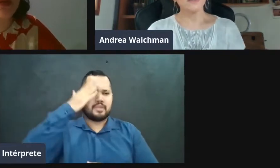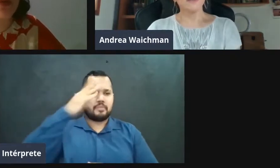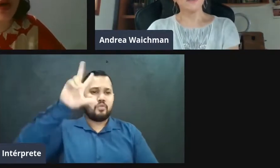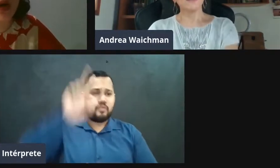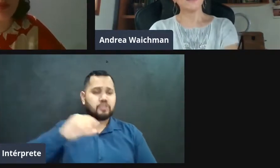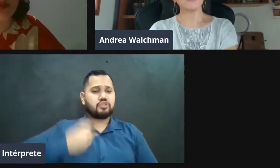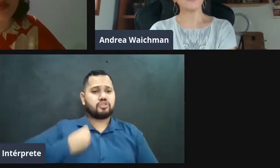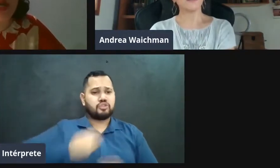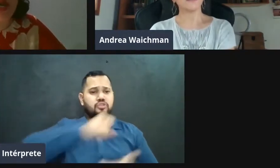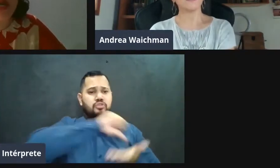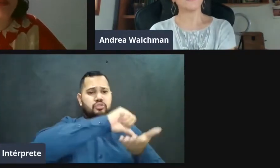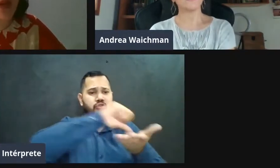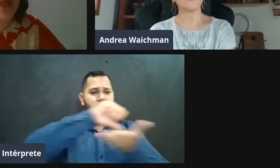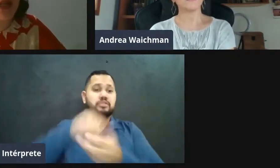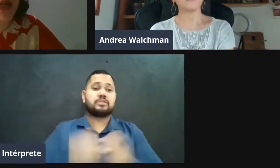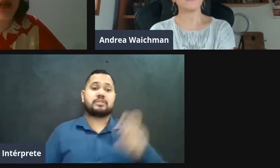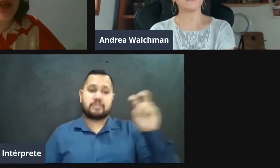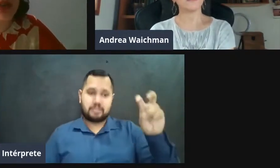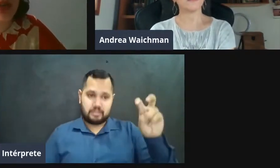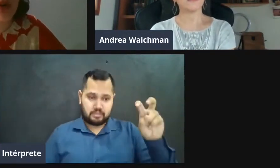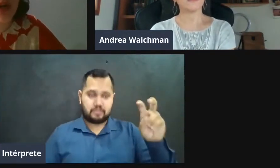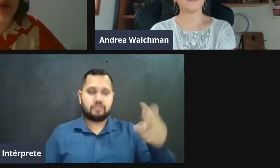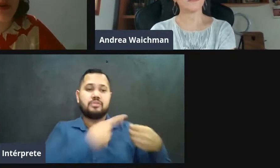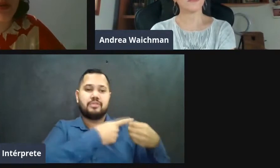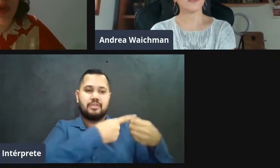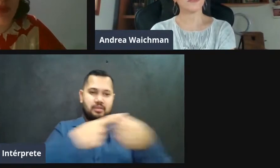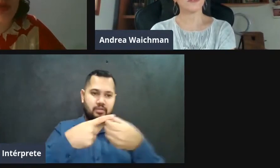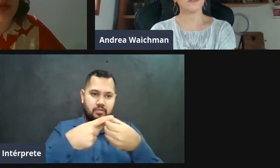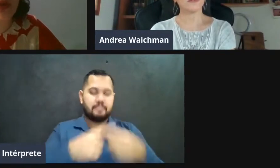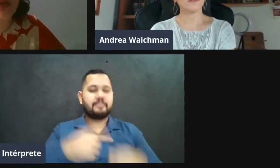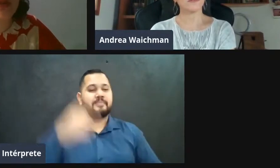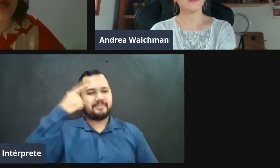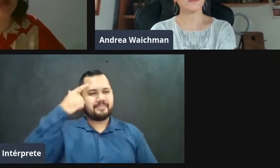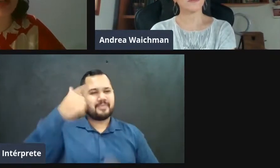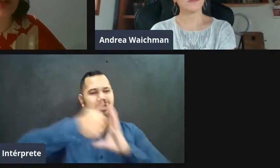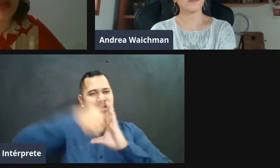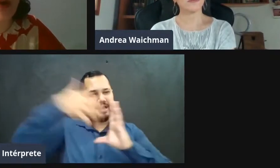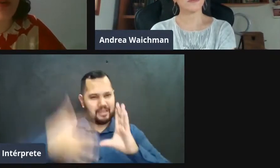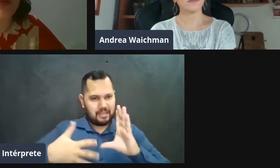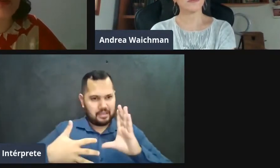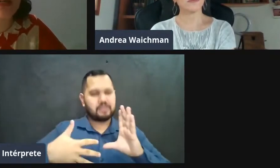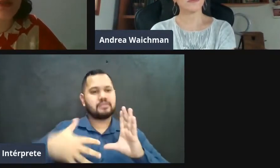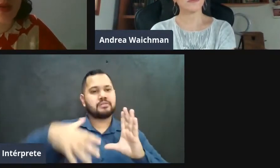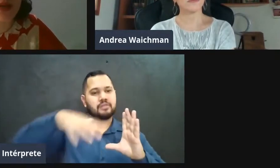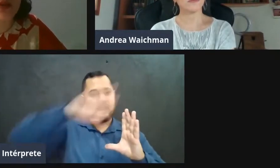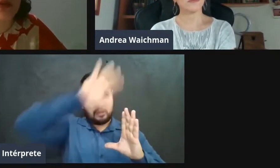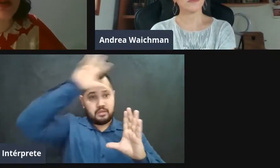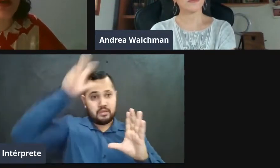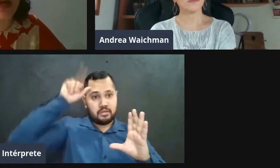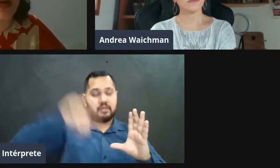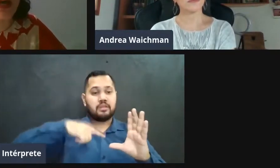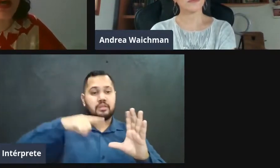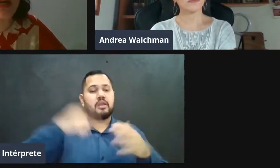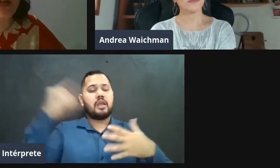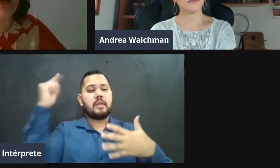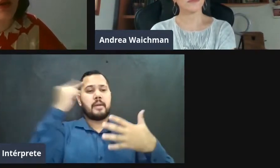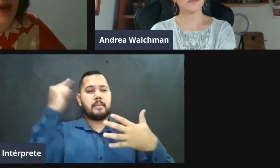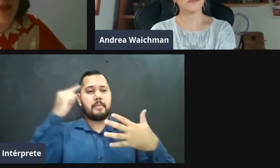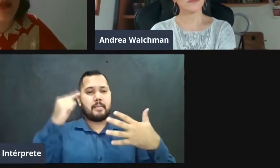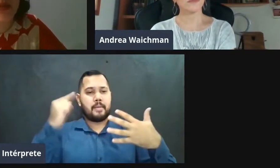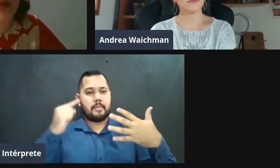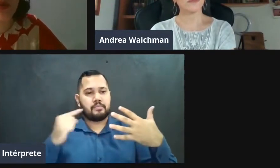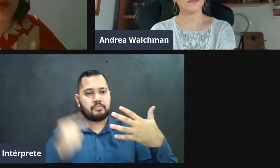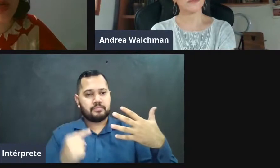dos seus 5 campi. E pelas características geográficas do Amazonas, a gente tem alguns aspectos